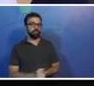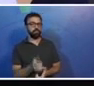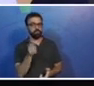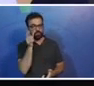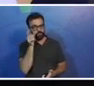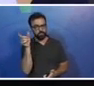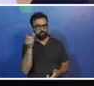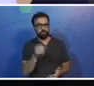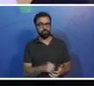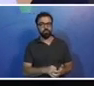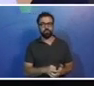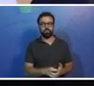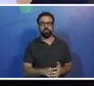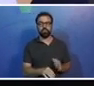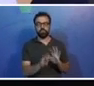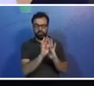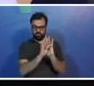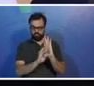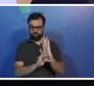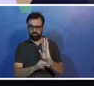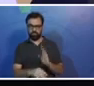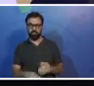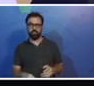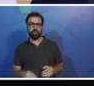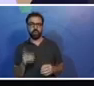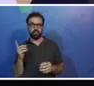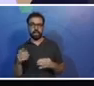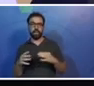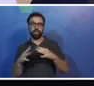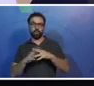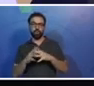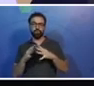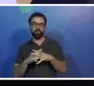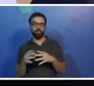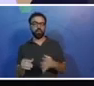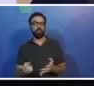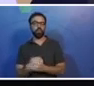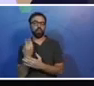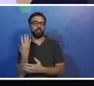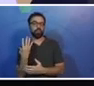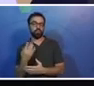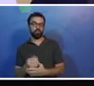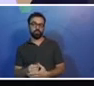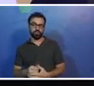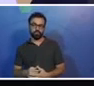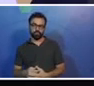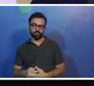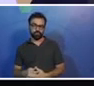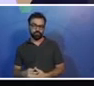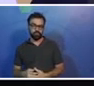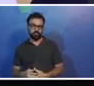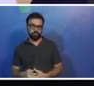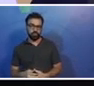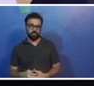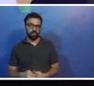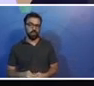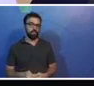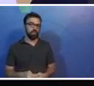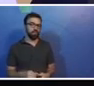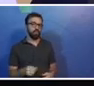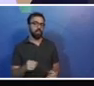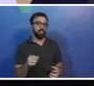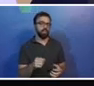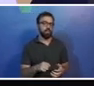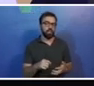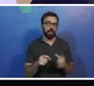Veja no texto a seguir um exemplo de confusão ocasionada pela grafia. Então, quando a grafia está incorreta,